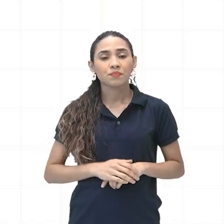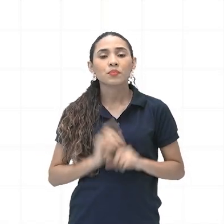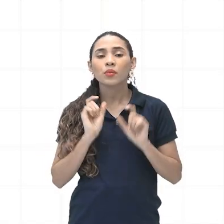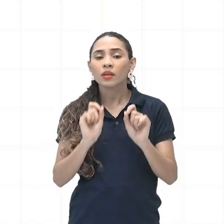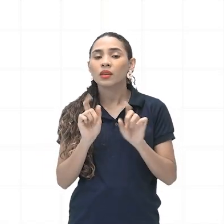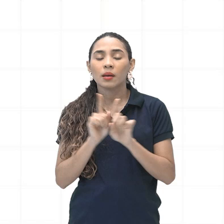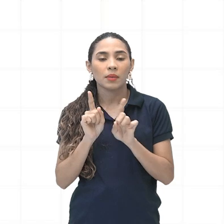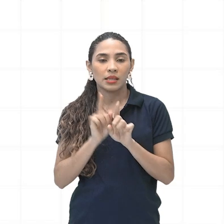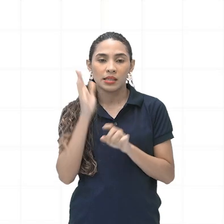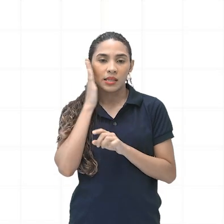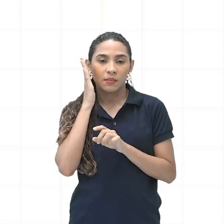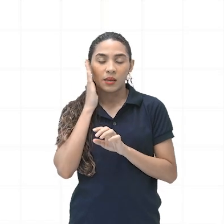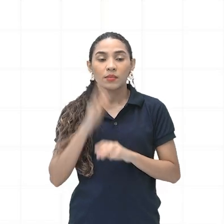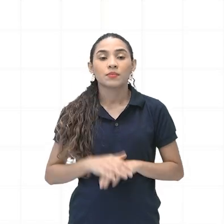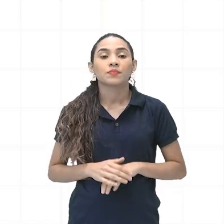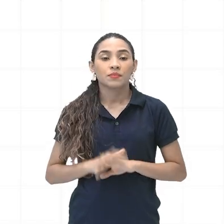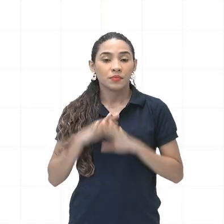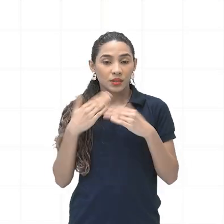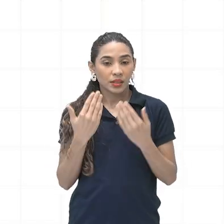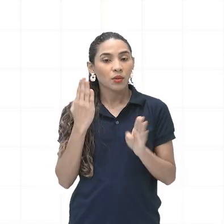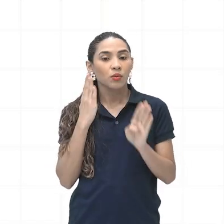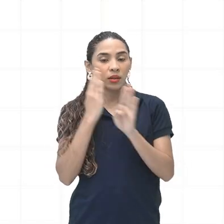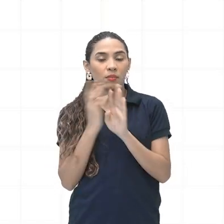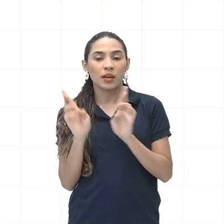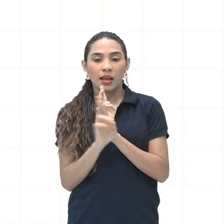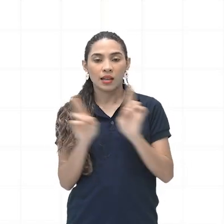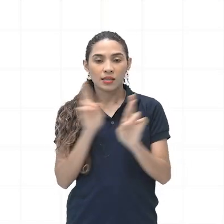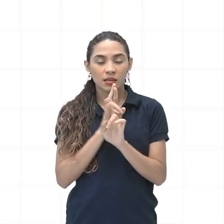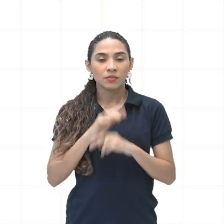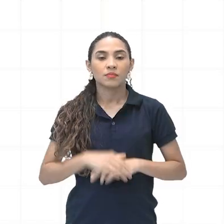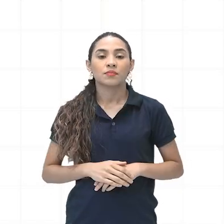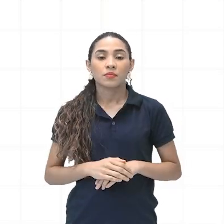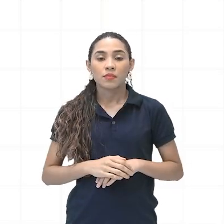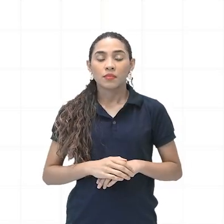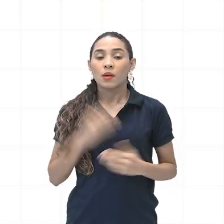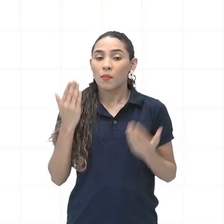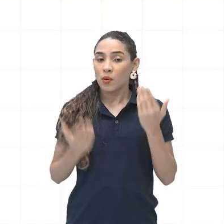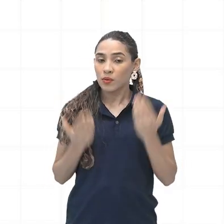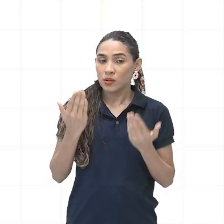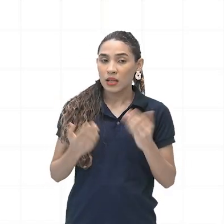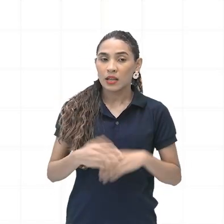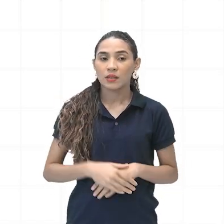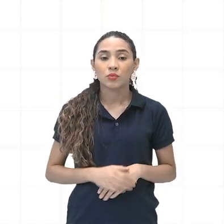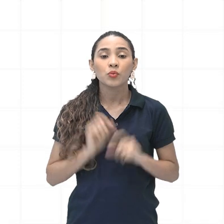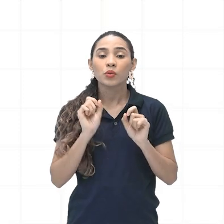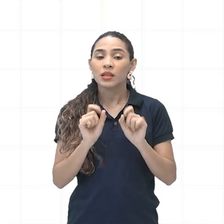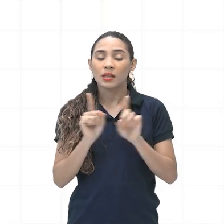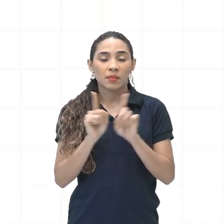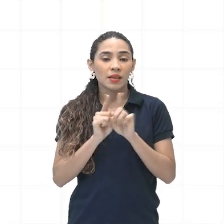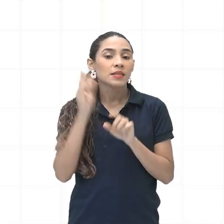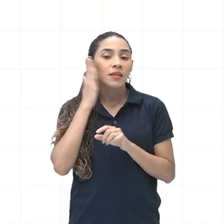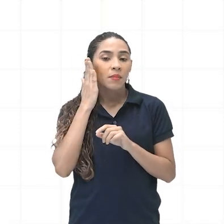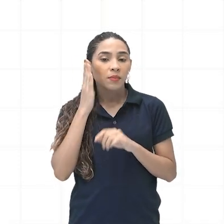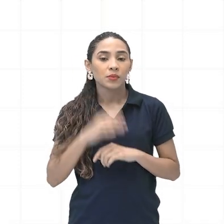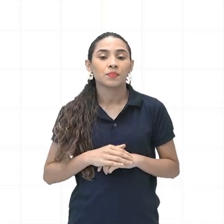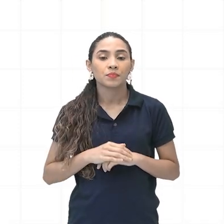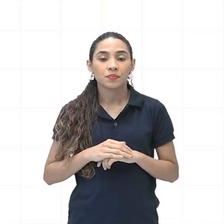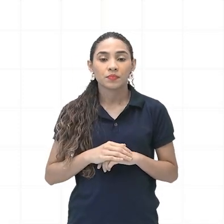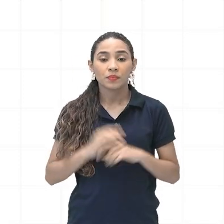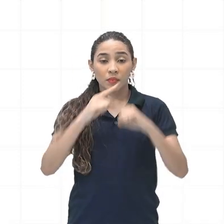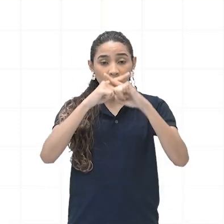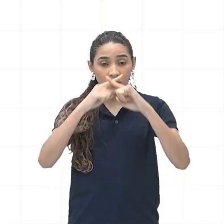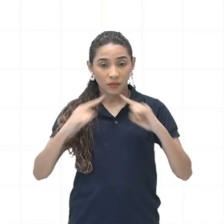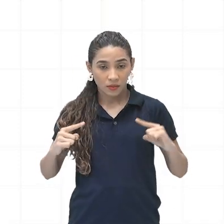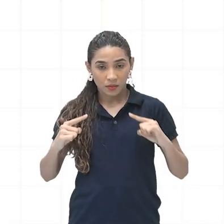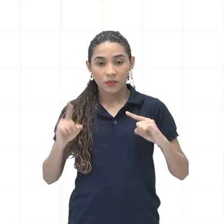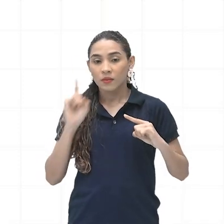sabemos daqui? Então, já estabelecemos essa relação, essa proporcionalidade. O que nós sabemos? Que o produto dos meios